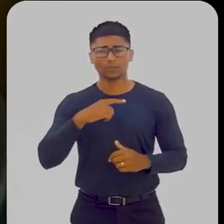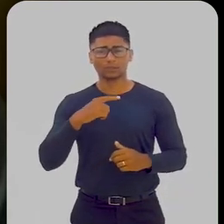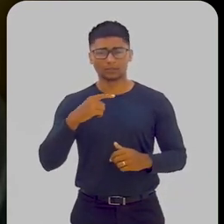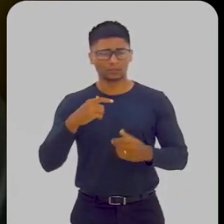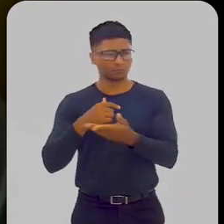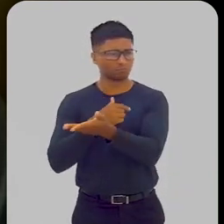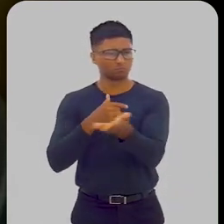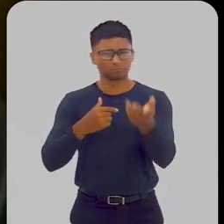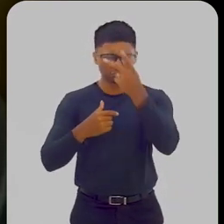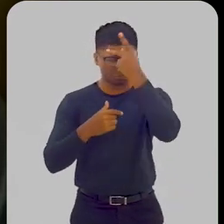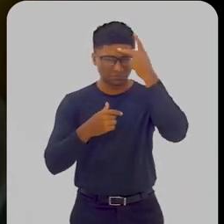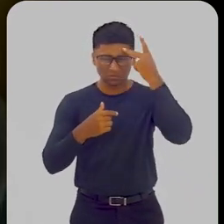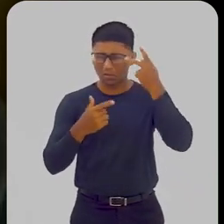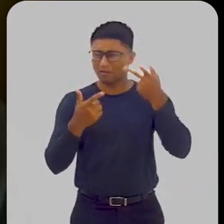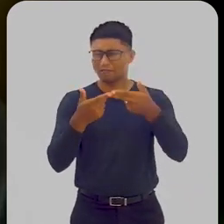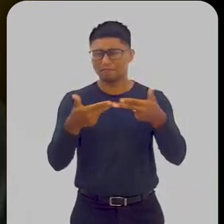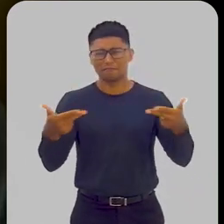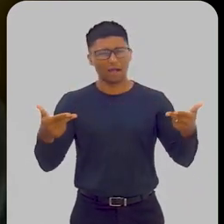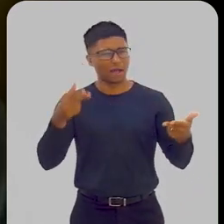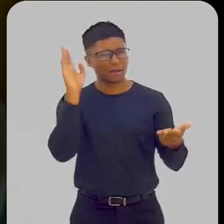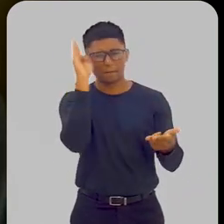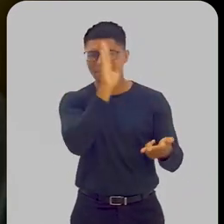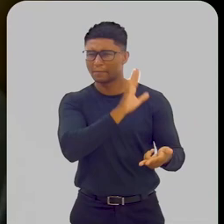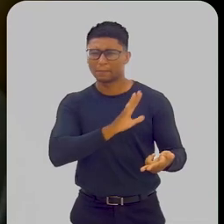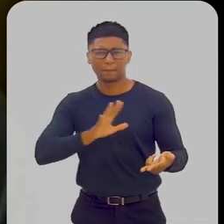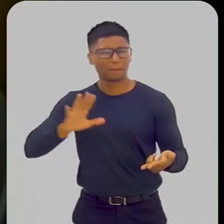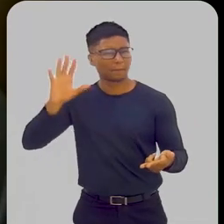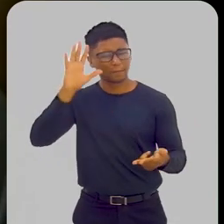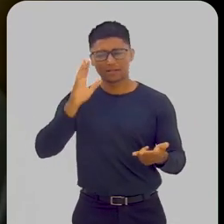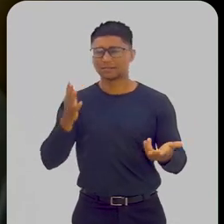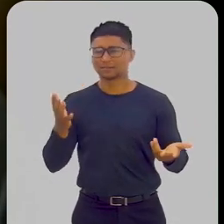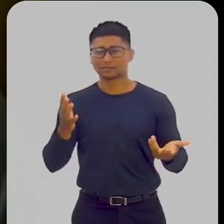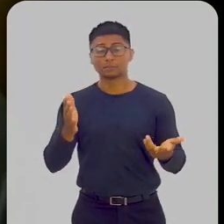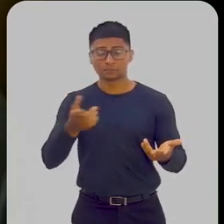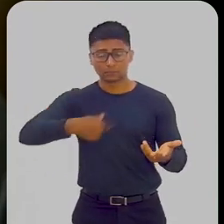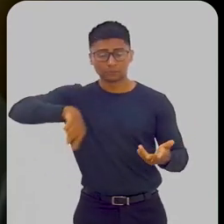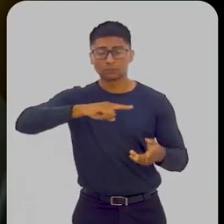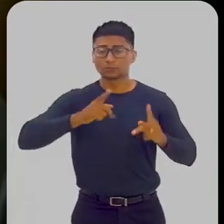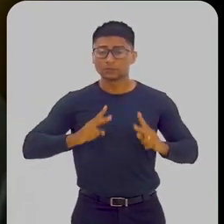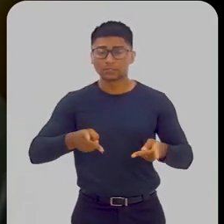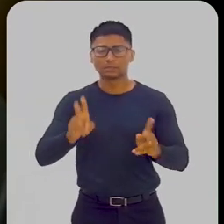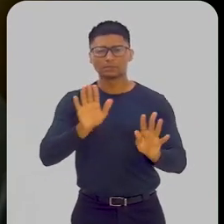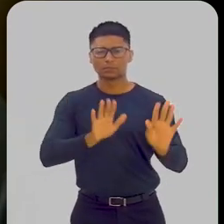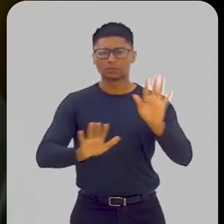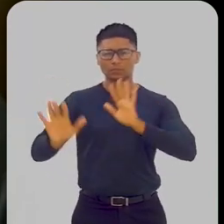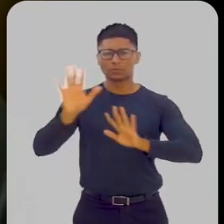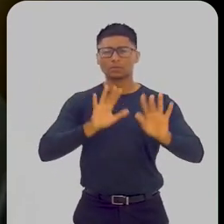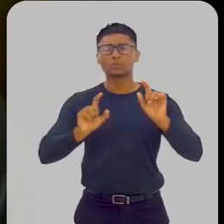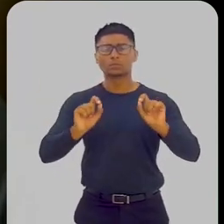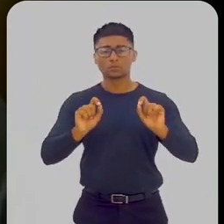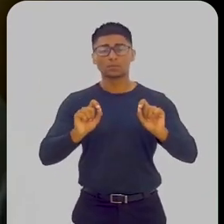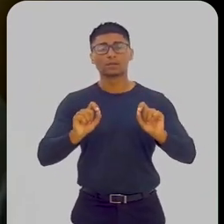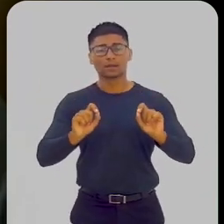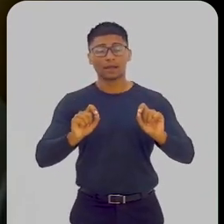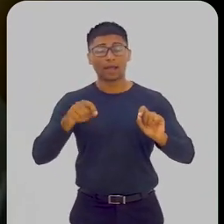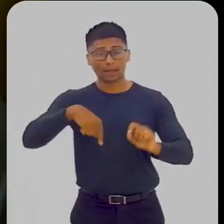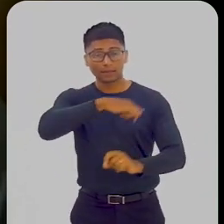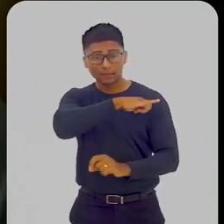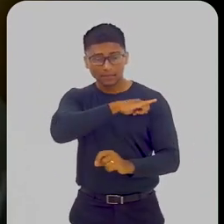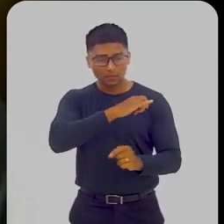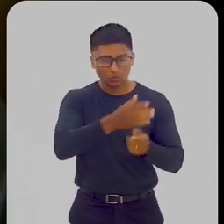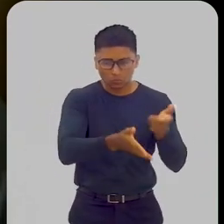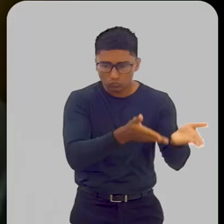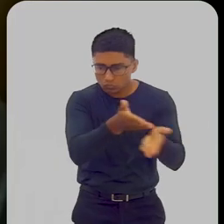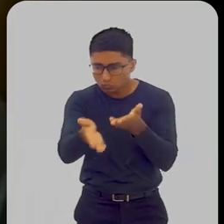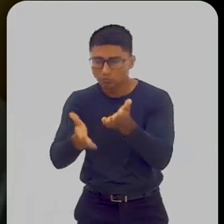Então, nós temos vários associados no país inteiro. Mas, em particular, a gente tem um cuidado muito especial com o nosso estado e nossa